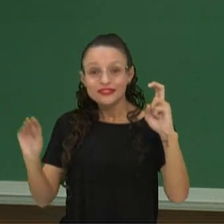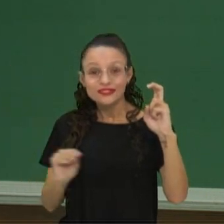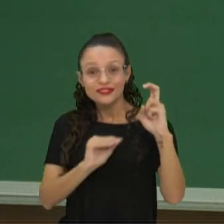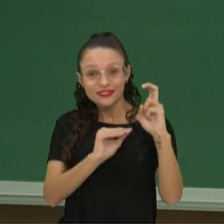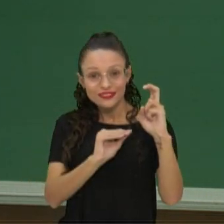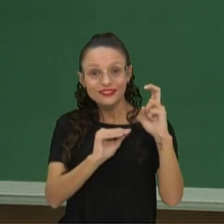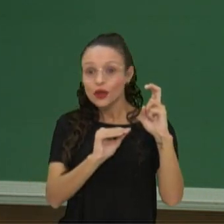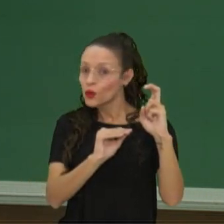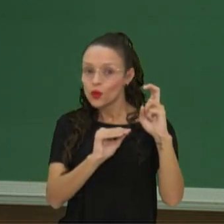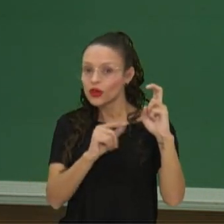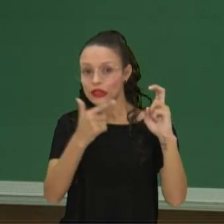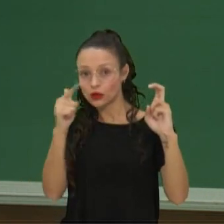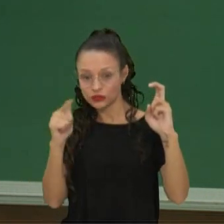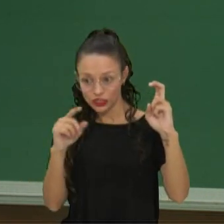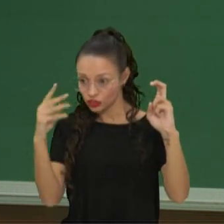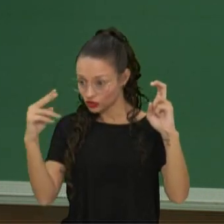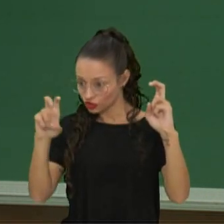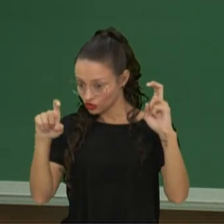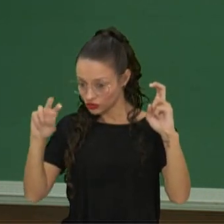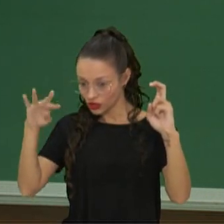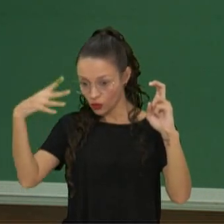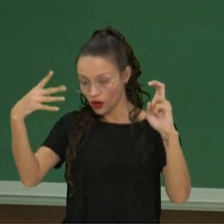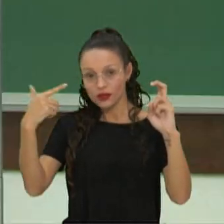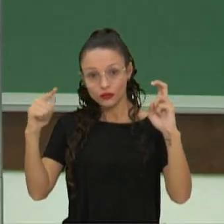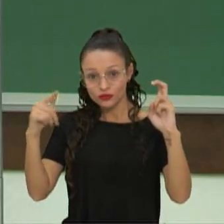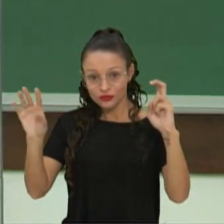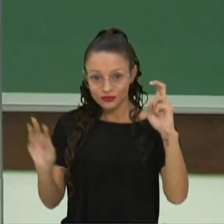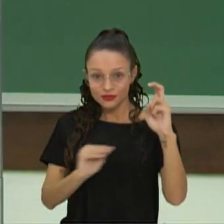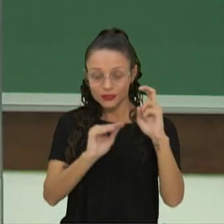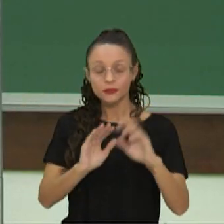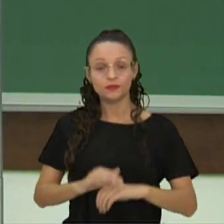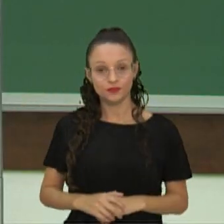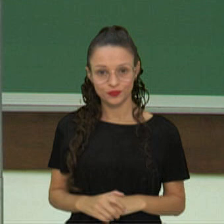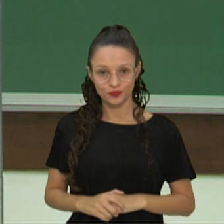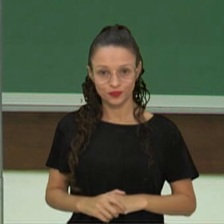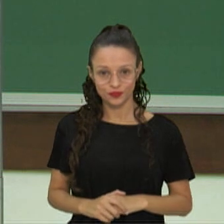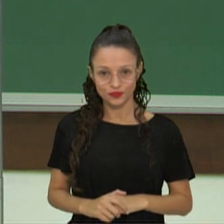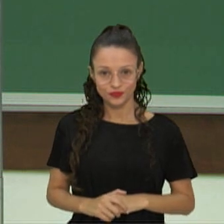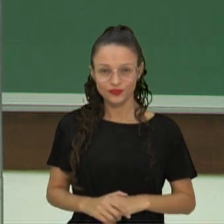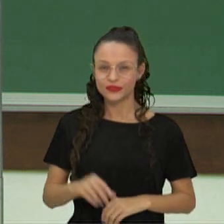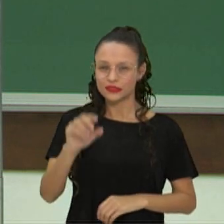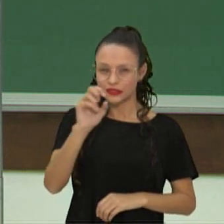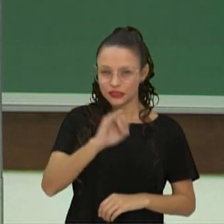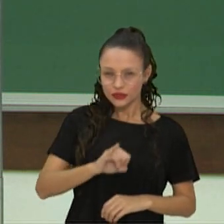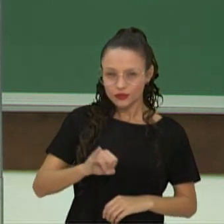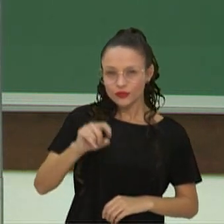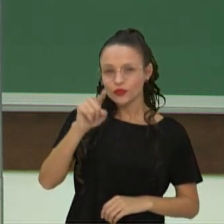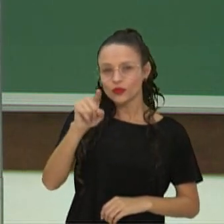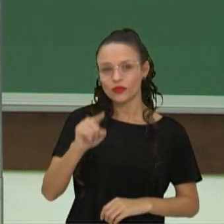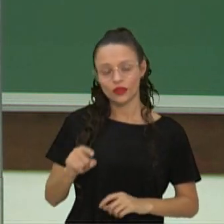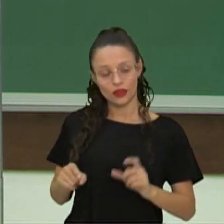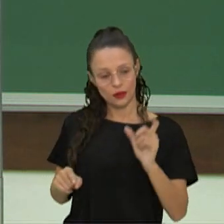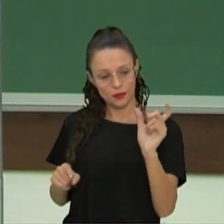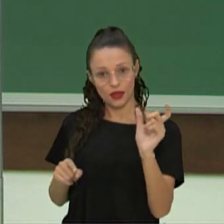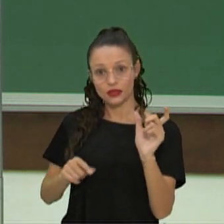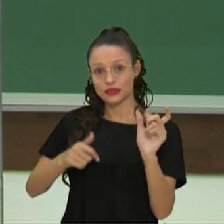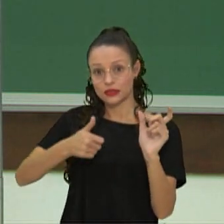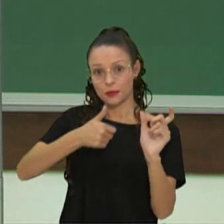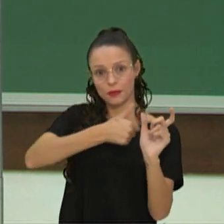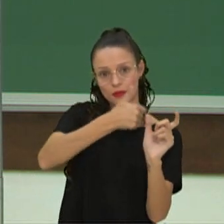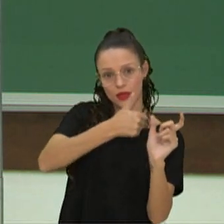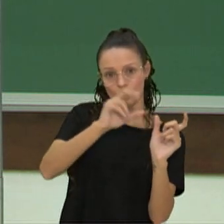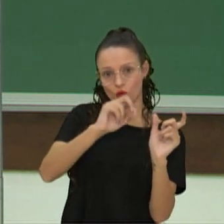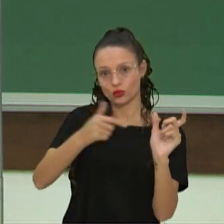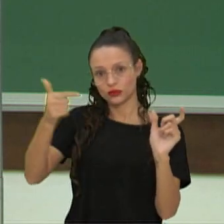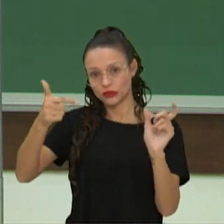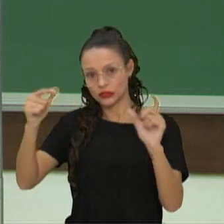para frente, porque eu não tenho x à quarta no primeiro termo. Um aviso importante. Se você tiver um termo no segundo polinômio ou no primeiro